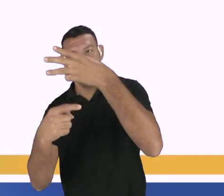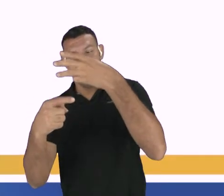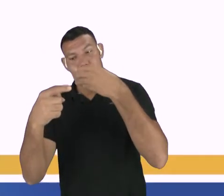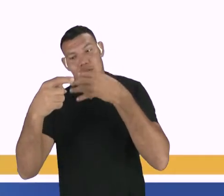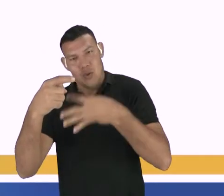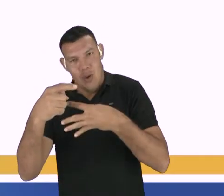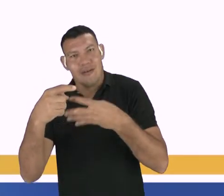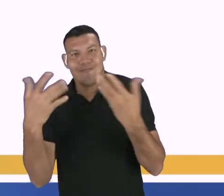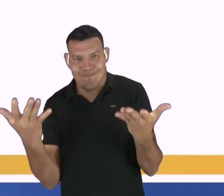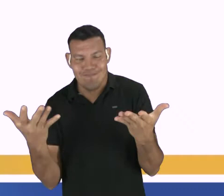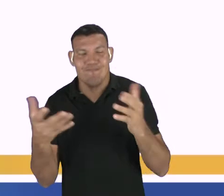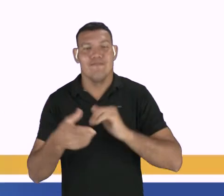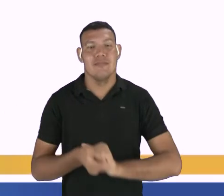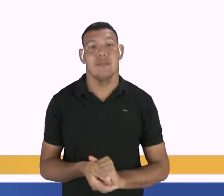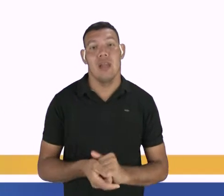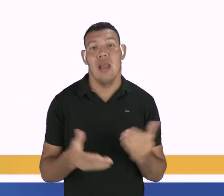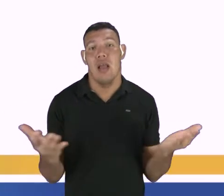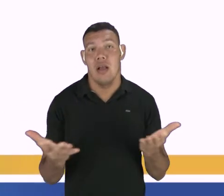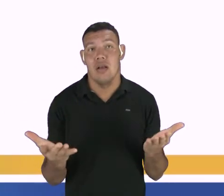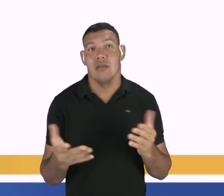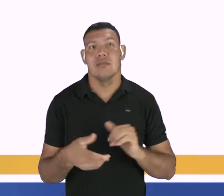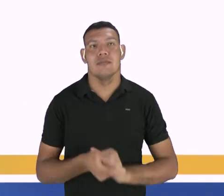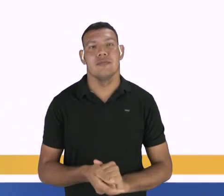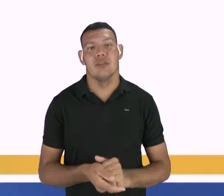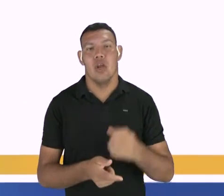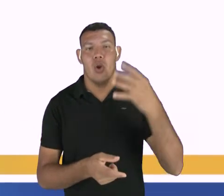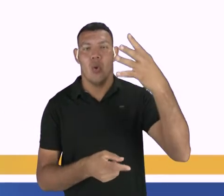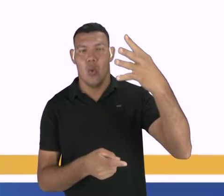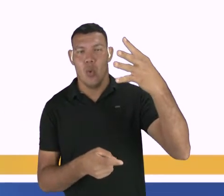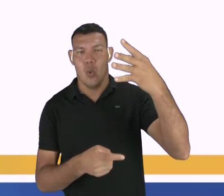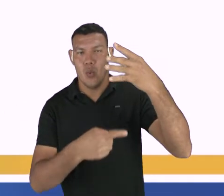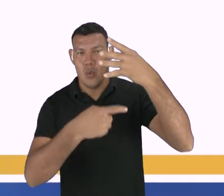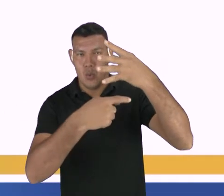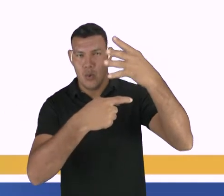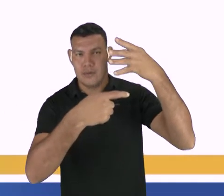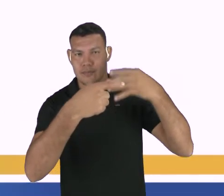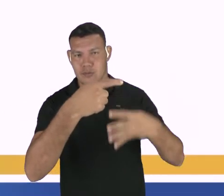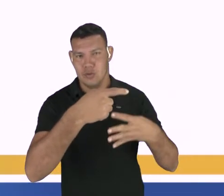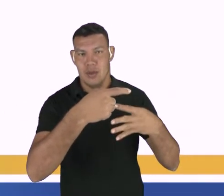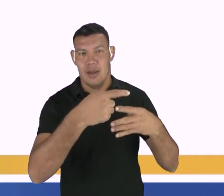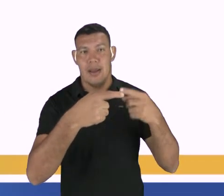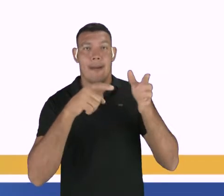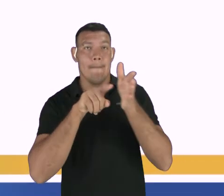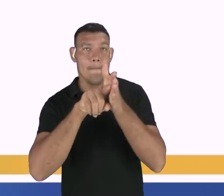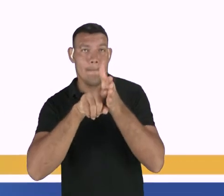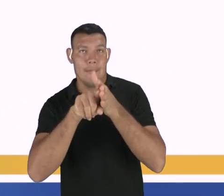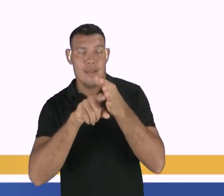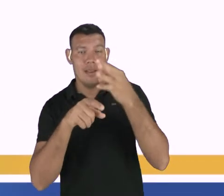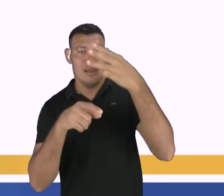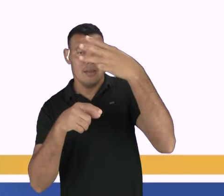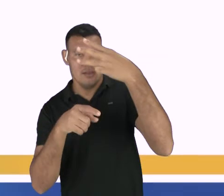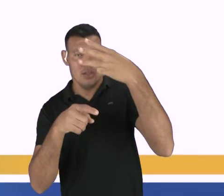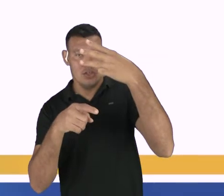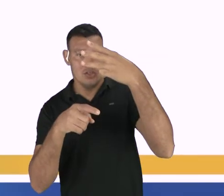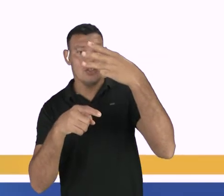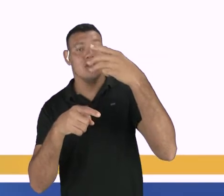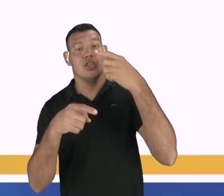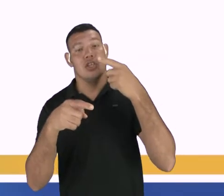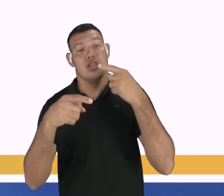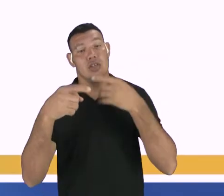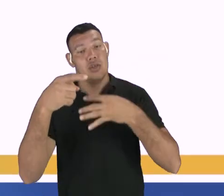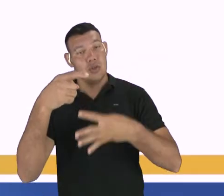numeradores. 4 menos 3, 1. Então 1 quarto. Ou eu posso fazer de maneira diferente. Eu posso subtrair cada